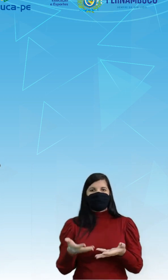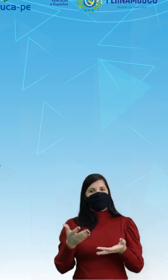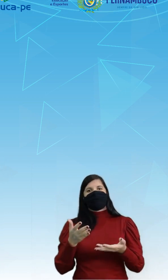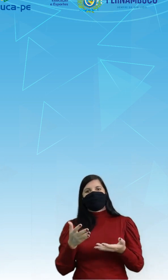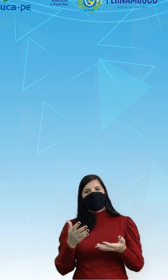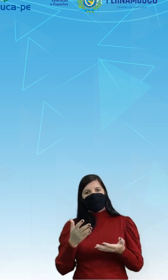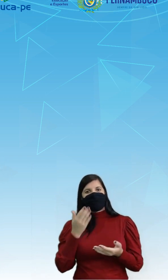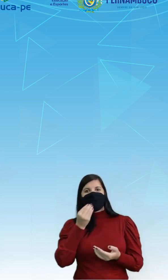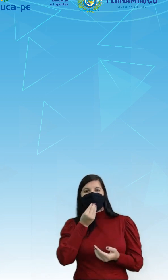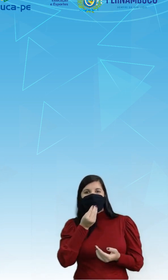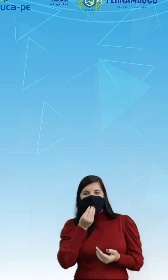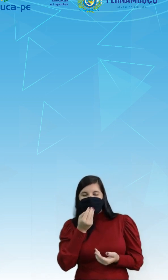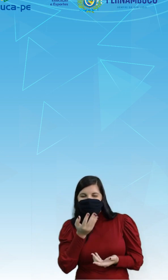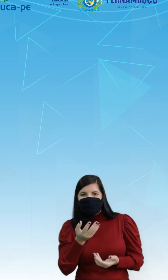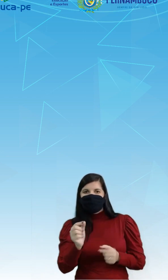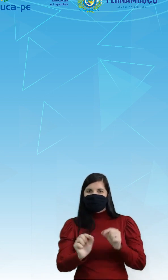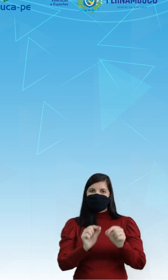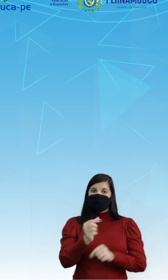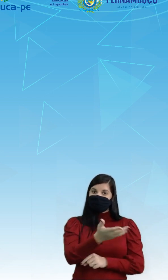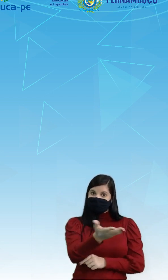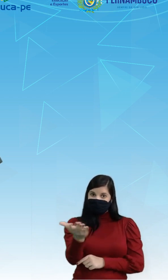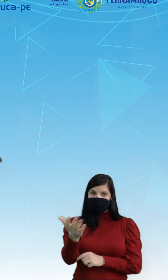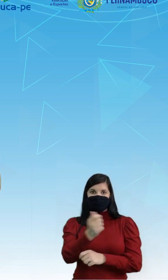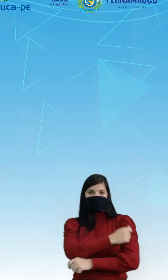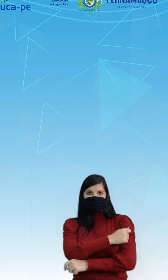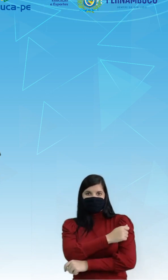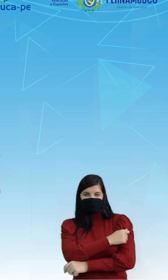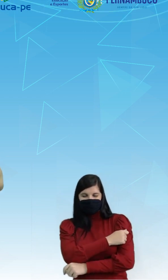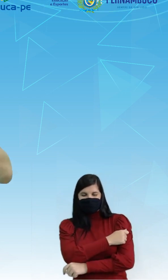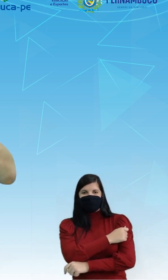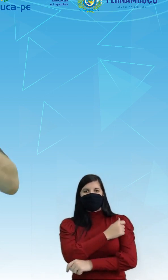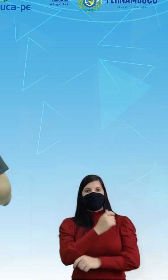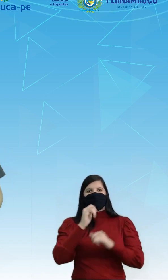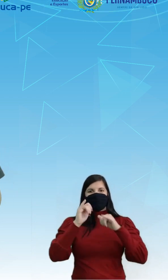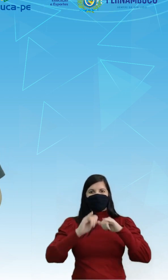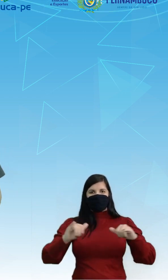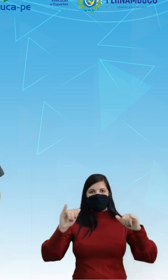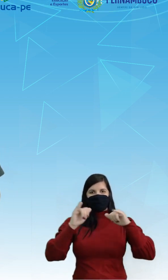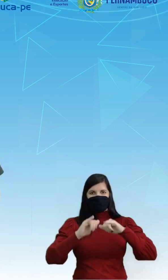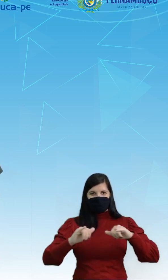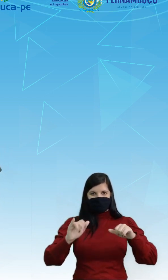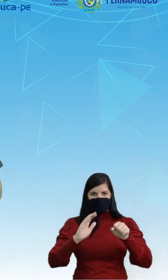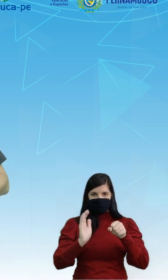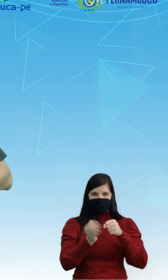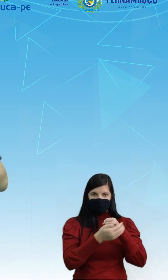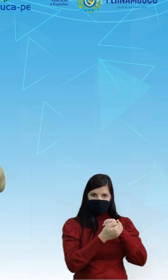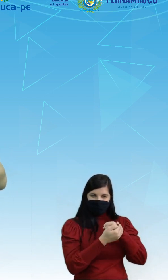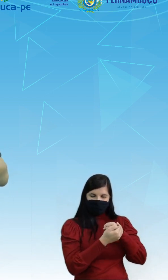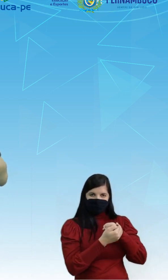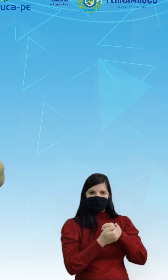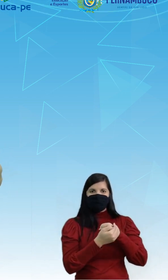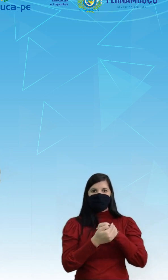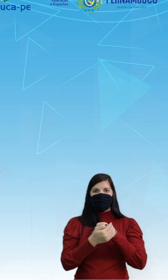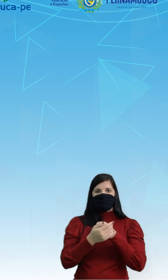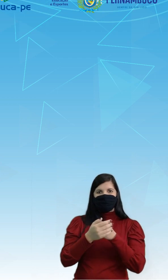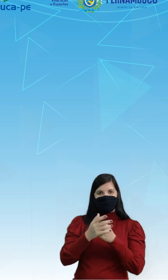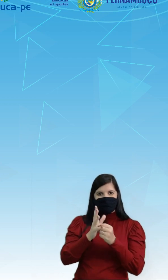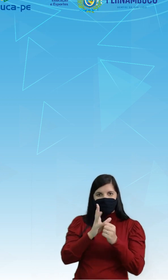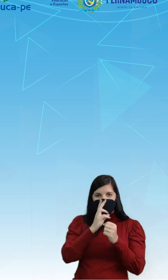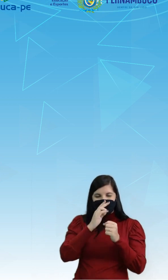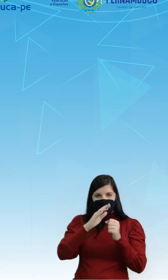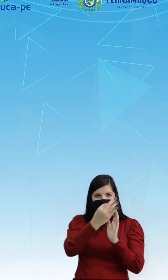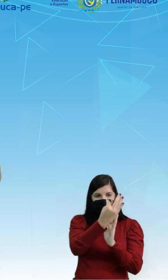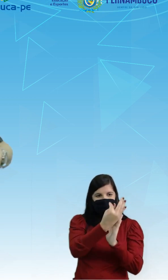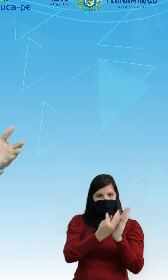estamos pretendendo é que você, estudante, claro que as informações explícitas, aquelas que estão na superfície